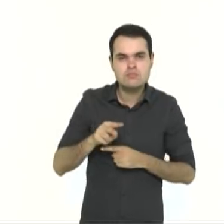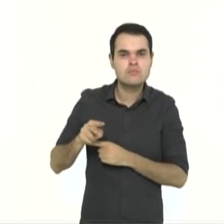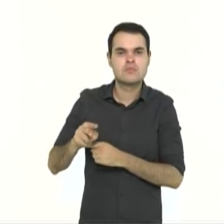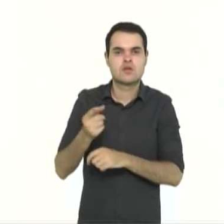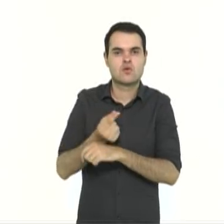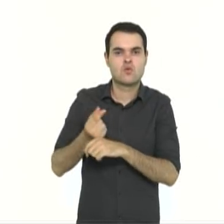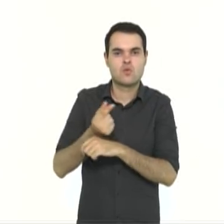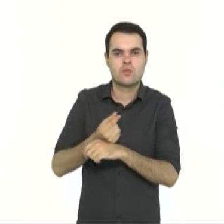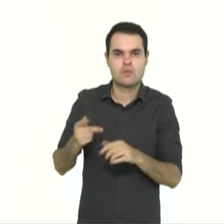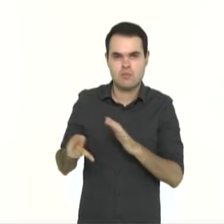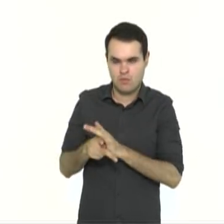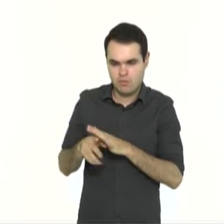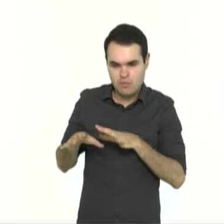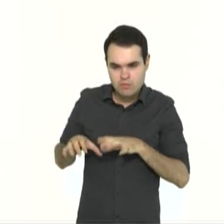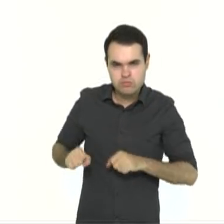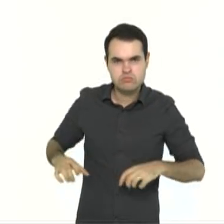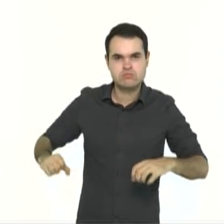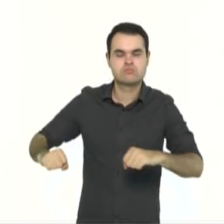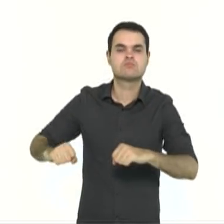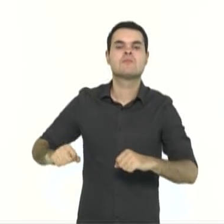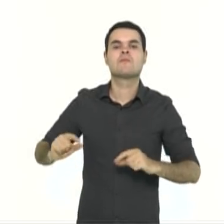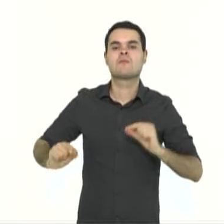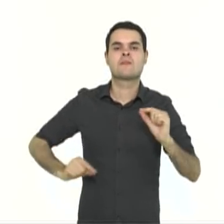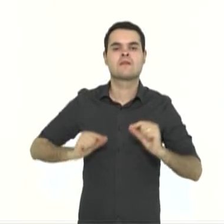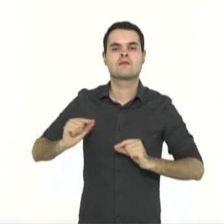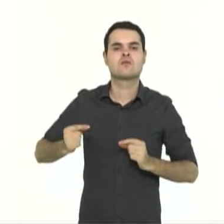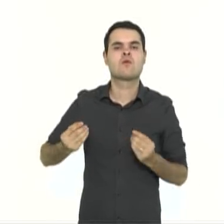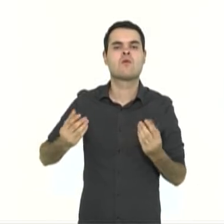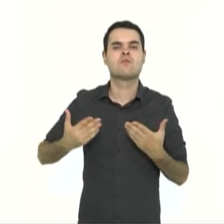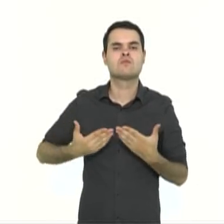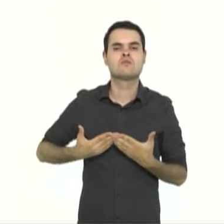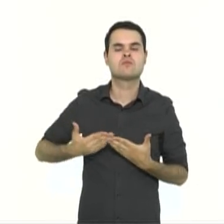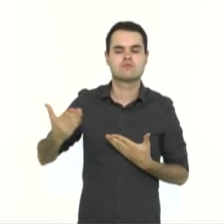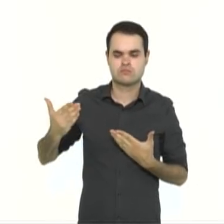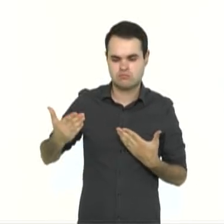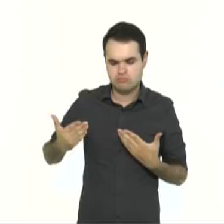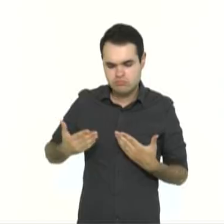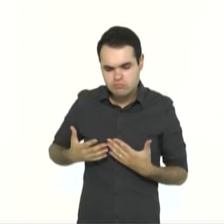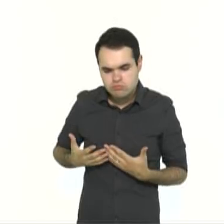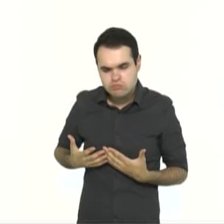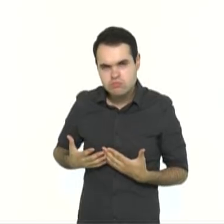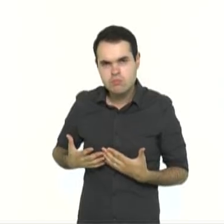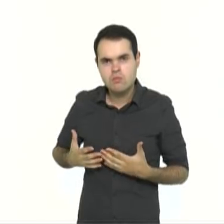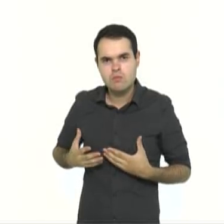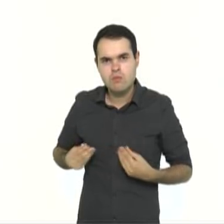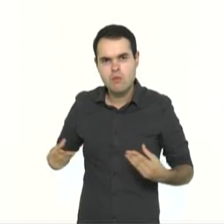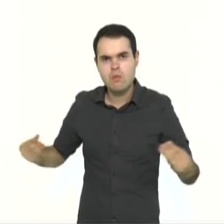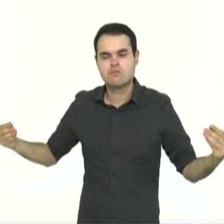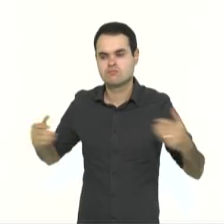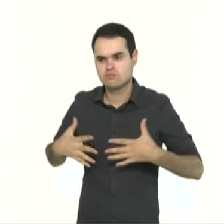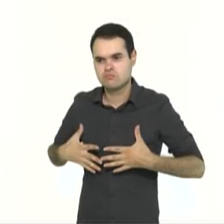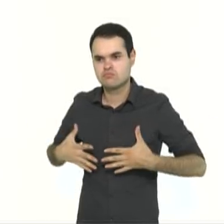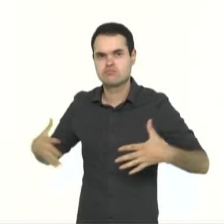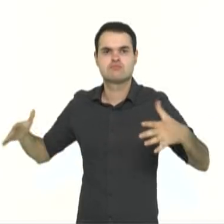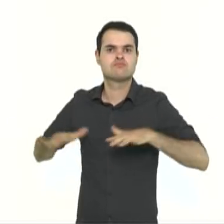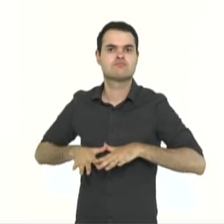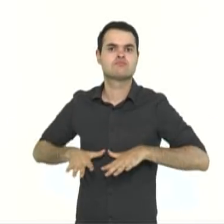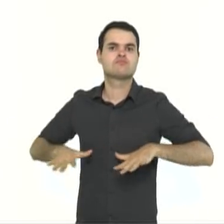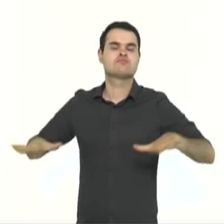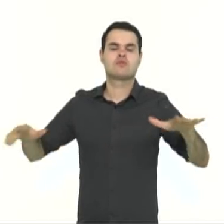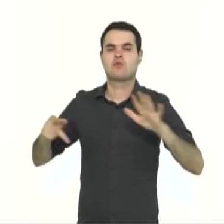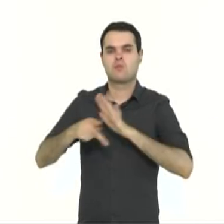economia colonial. Compreender como ocorreu a expansão do gado no território colonial e conhecer um pouquinho da